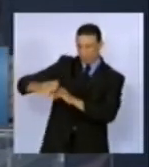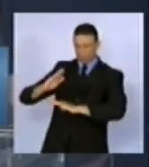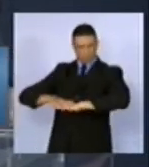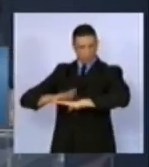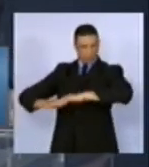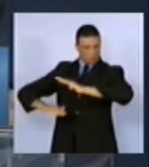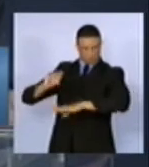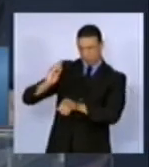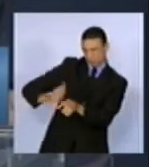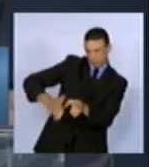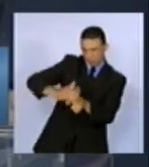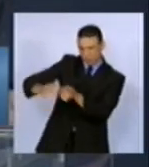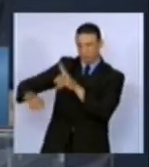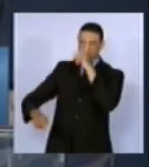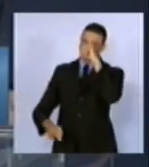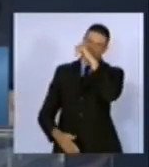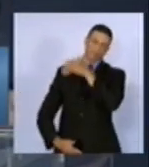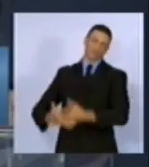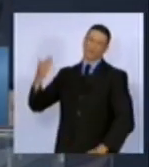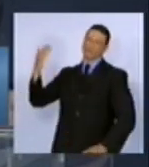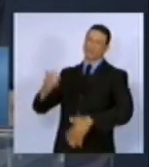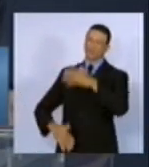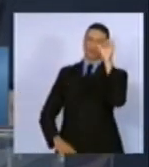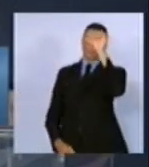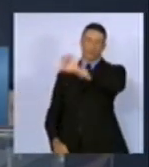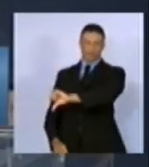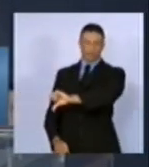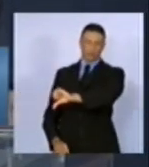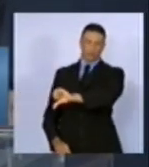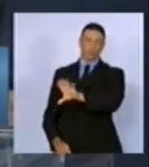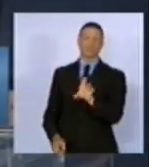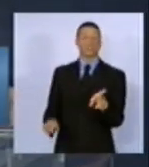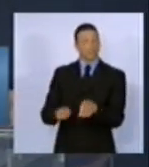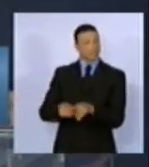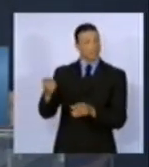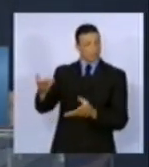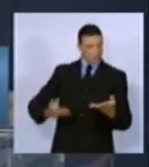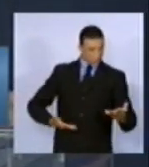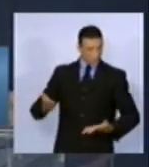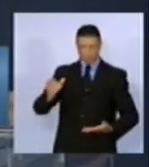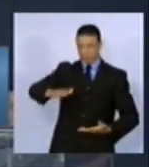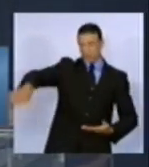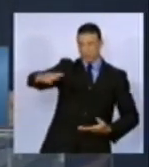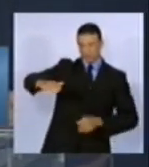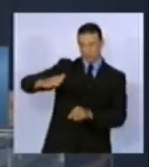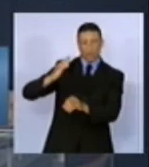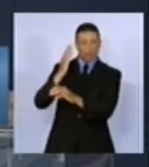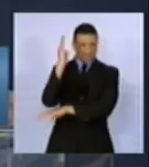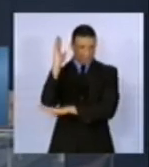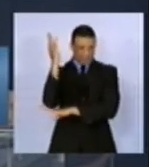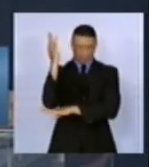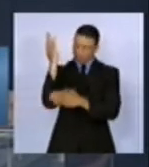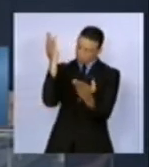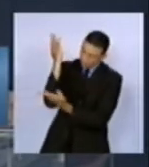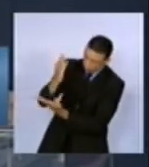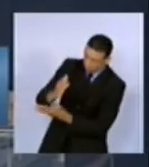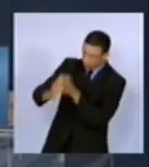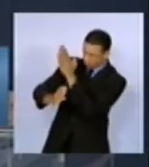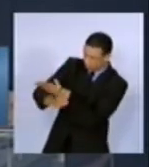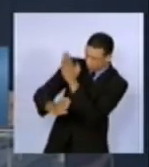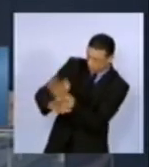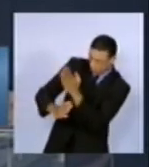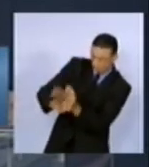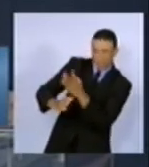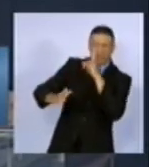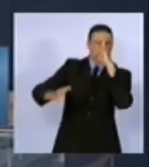a colheita manual é agora a grande dificuldade é esses trabalhadores cortar essa cana crua ele se negam a